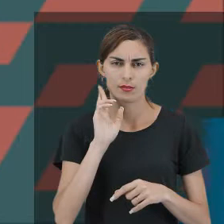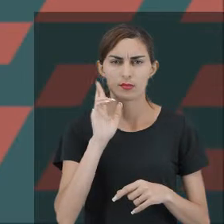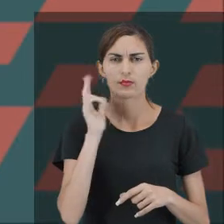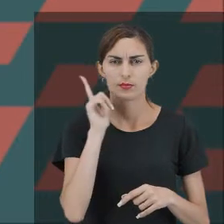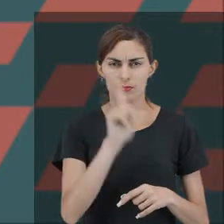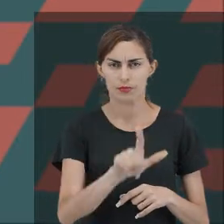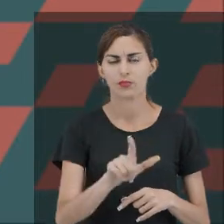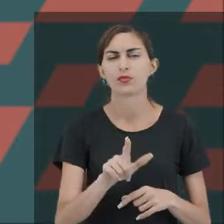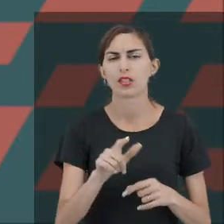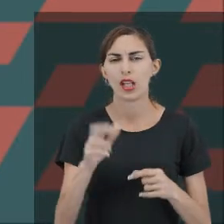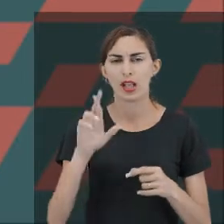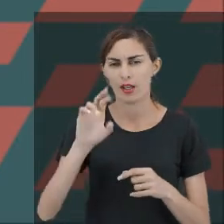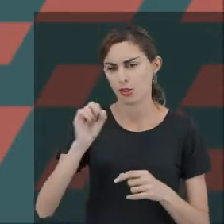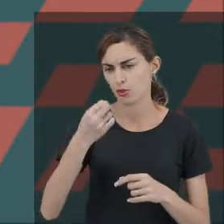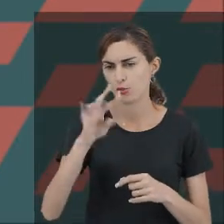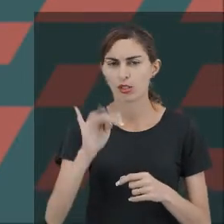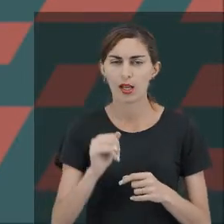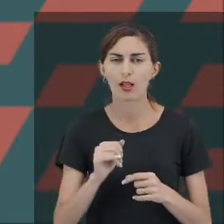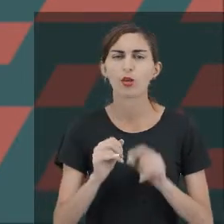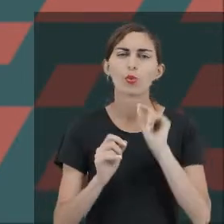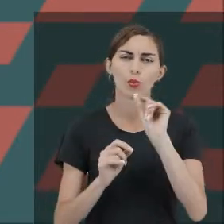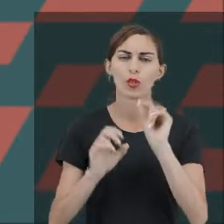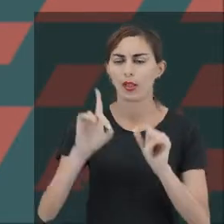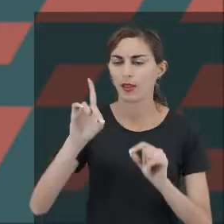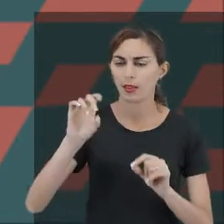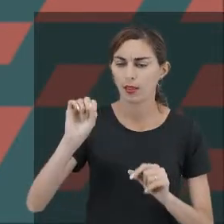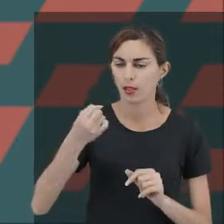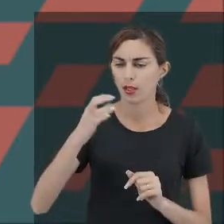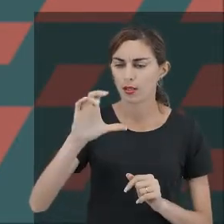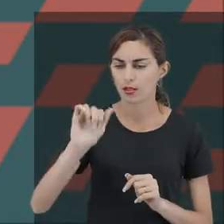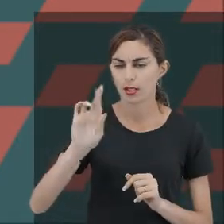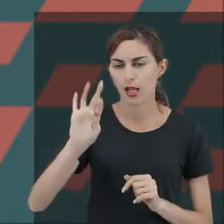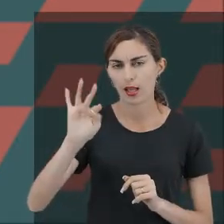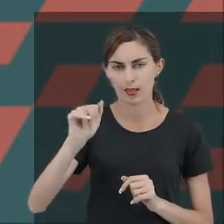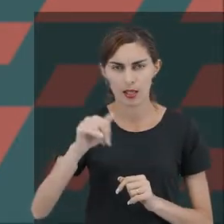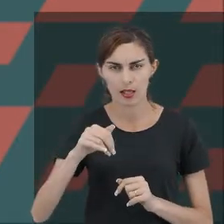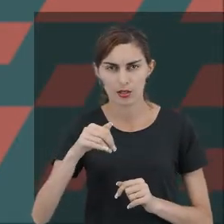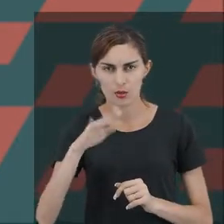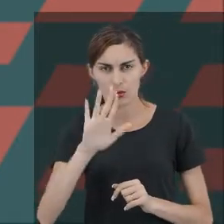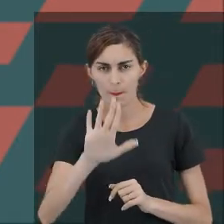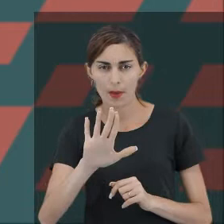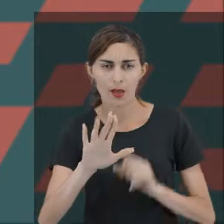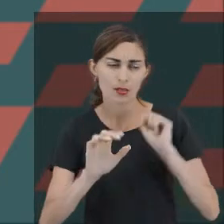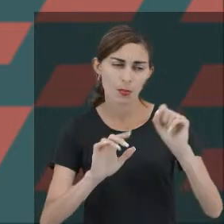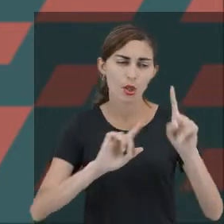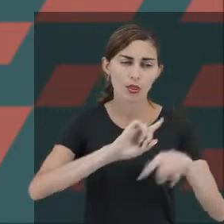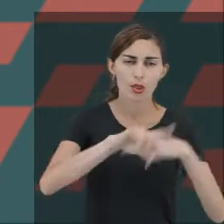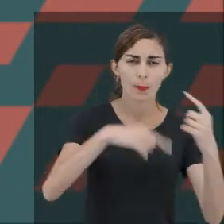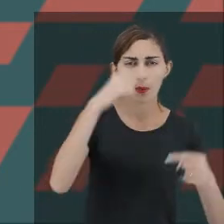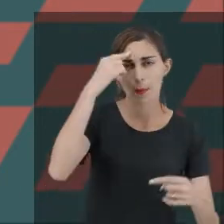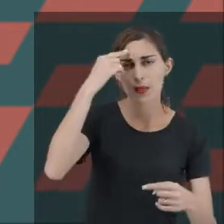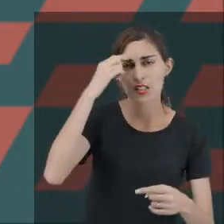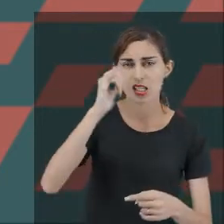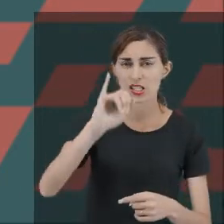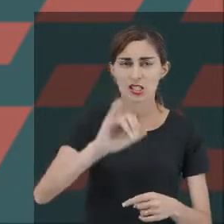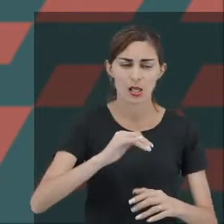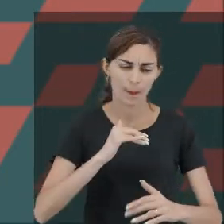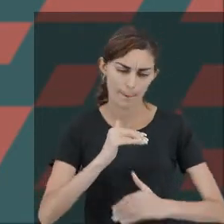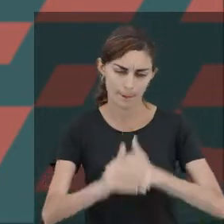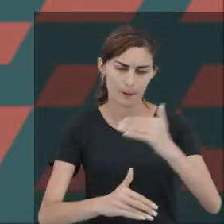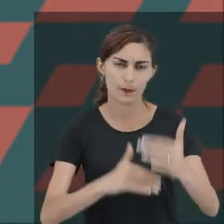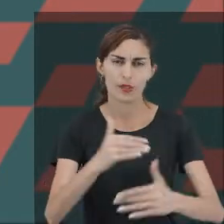E esse resultado de descartado, ele é descartado, mas pode